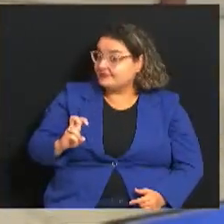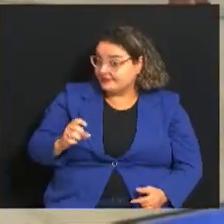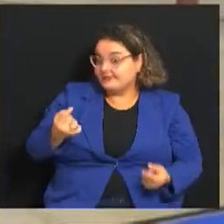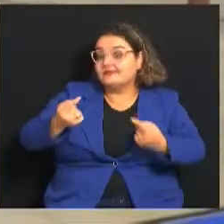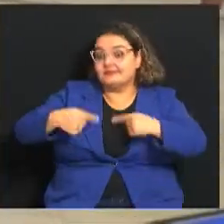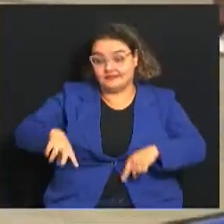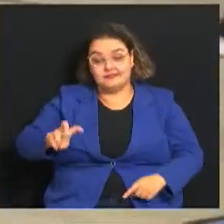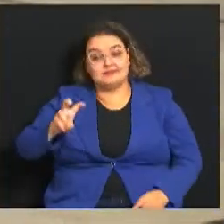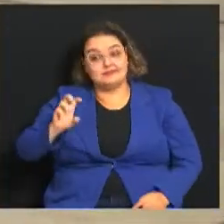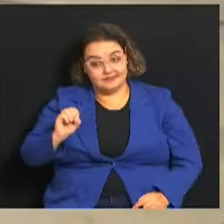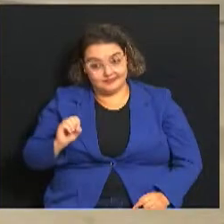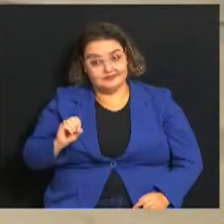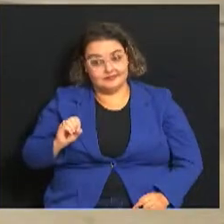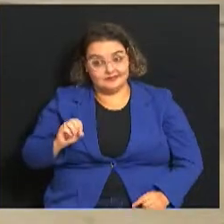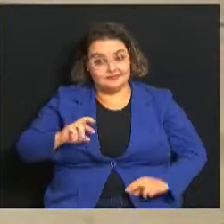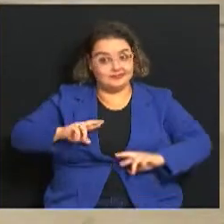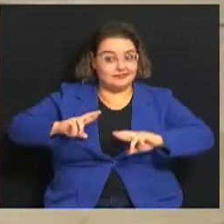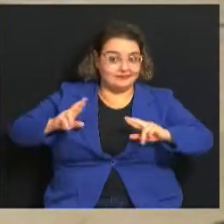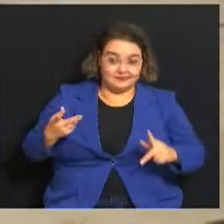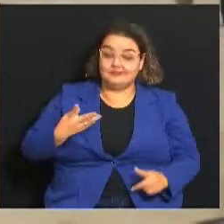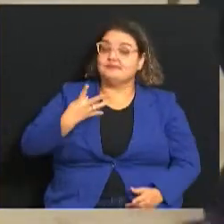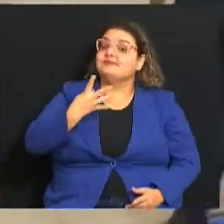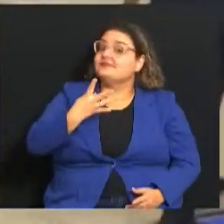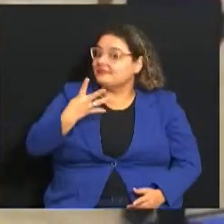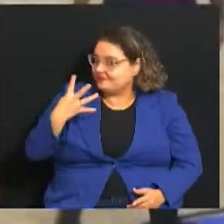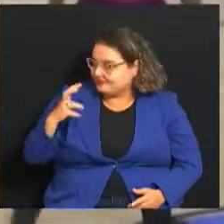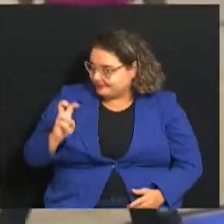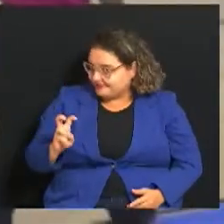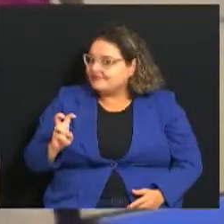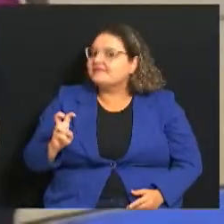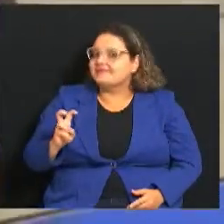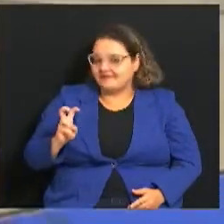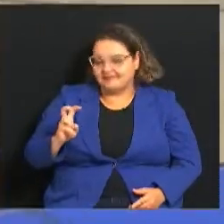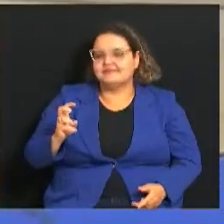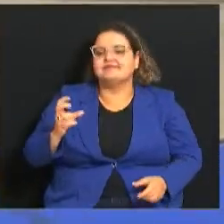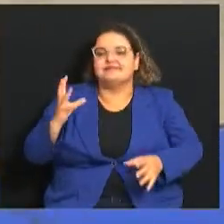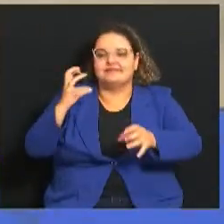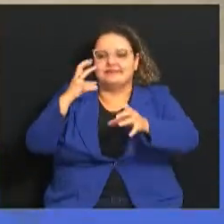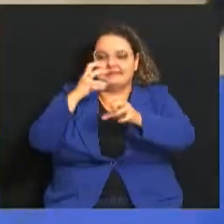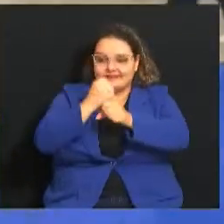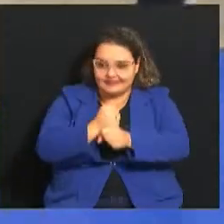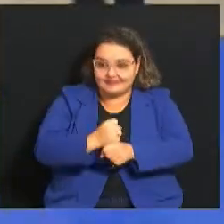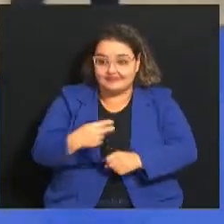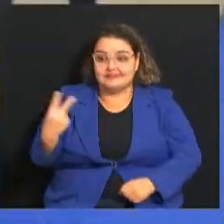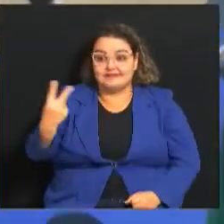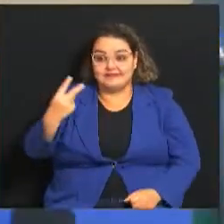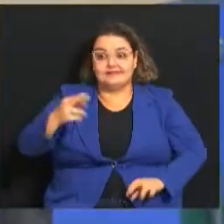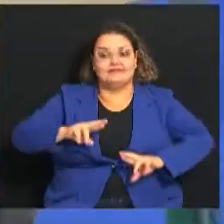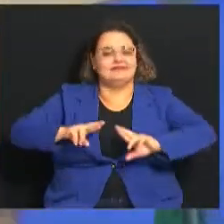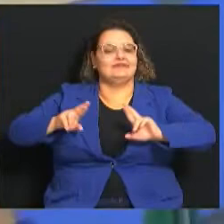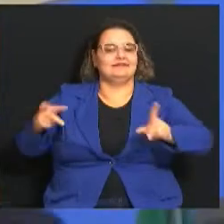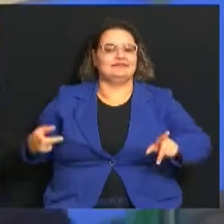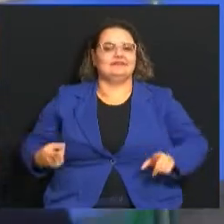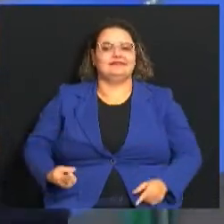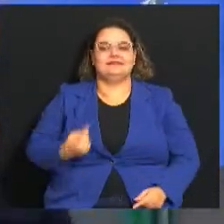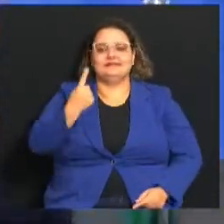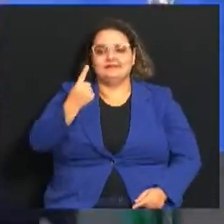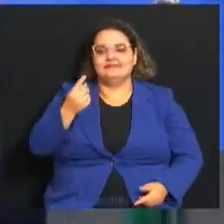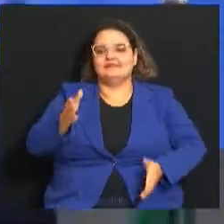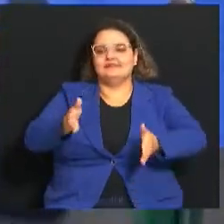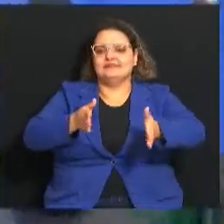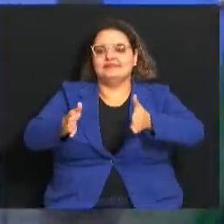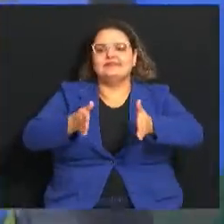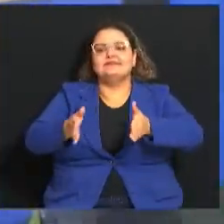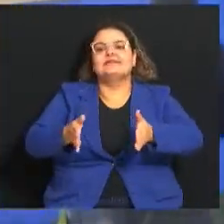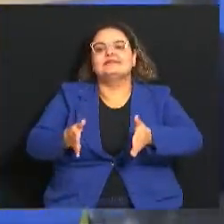95-50. Diferença de 45 pontos, foi a segunda maior diferença em uma partida da Liga